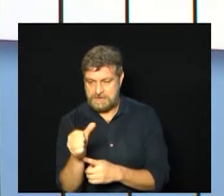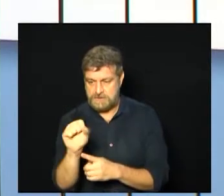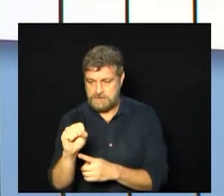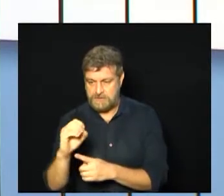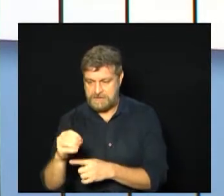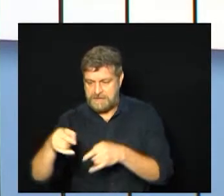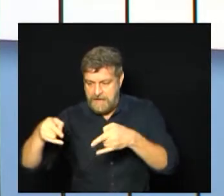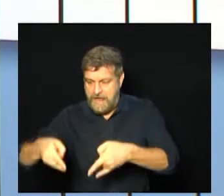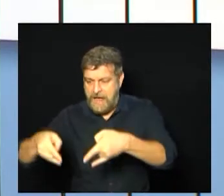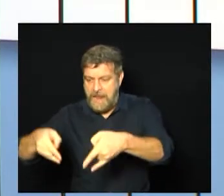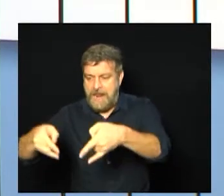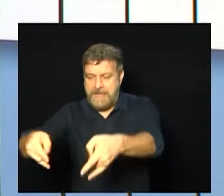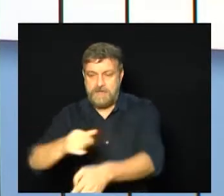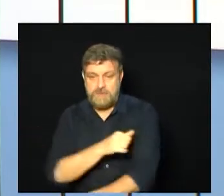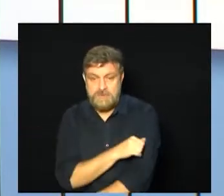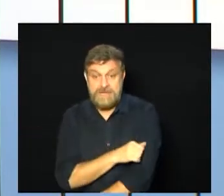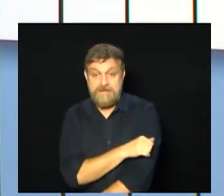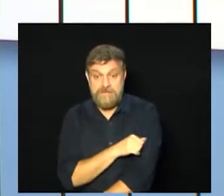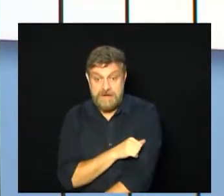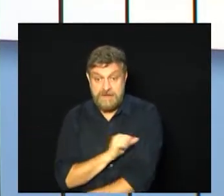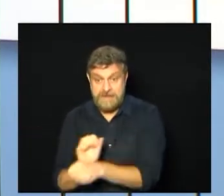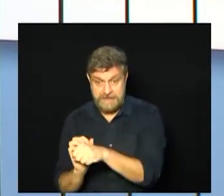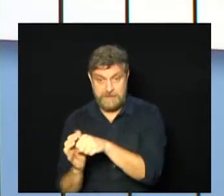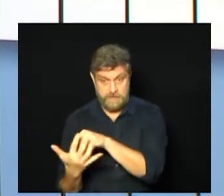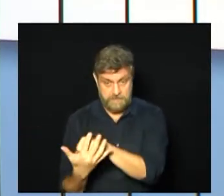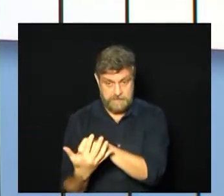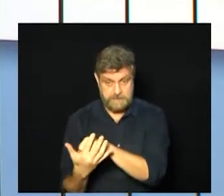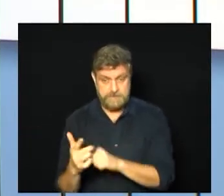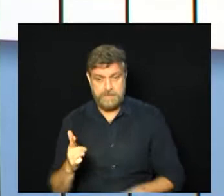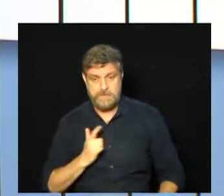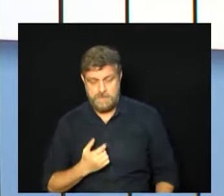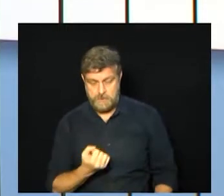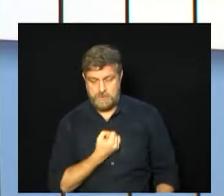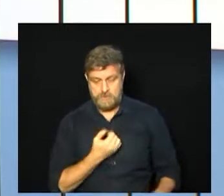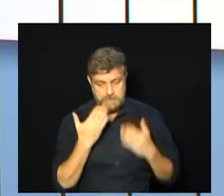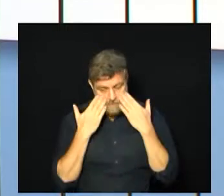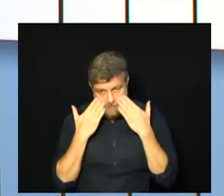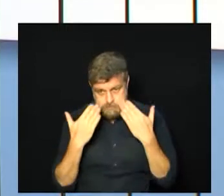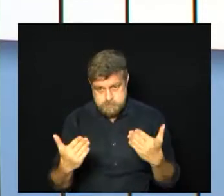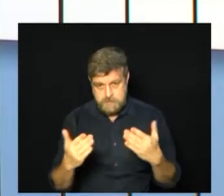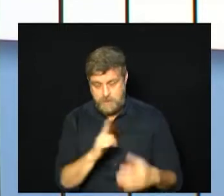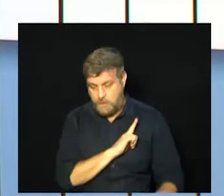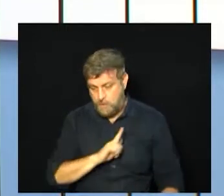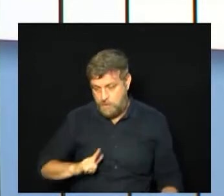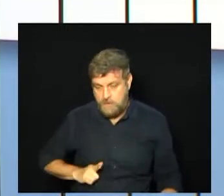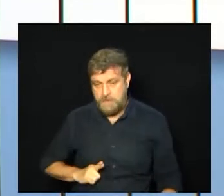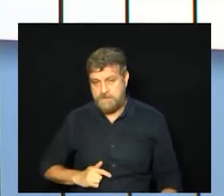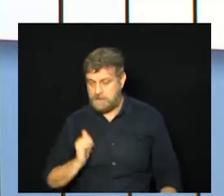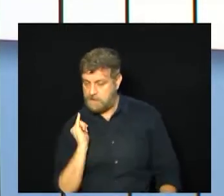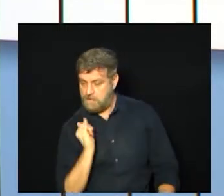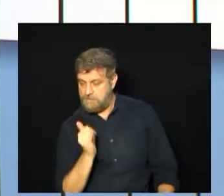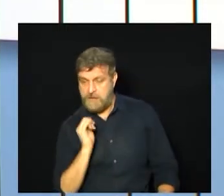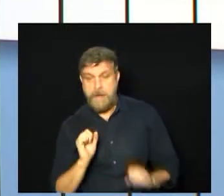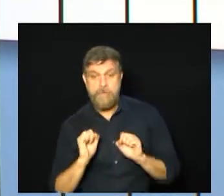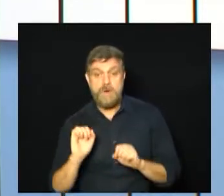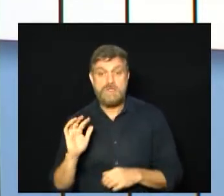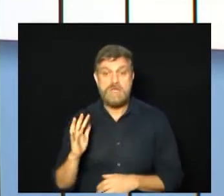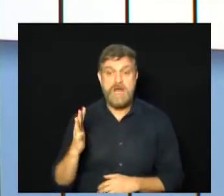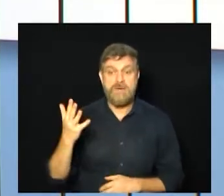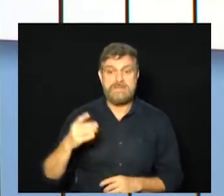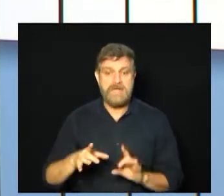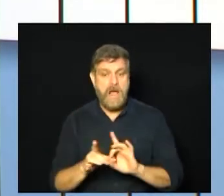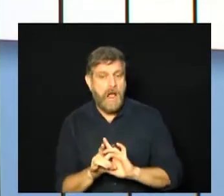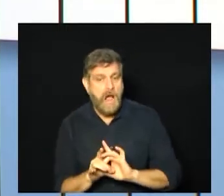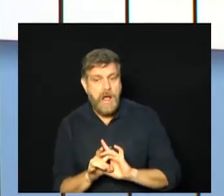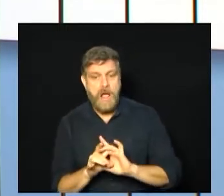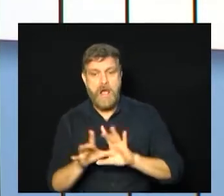em leitos de enfermaria Covid. E diante desses números, o governo não descarta a hipótese de liberar